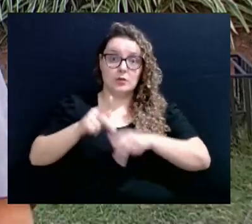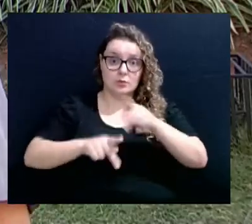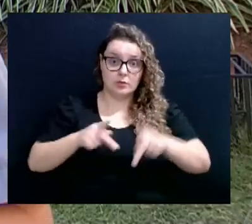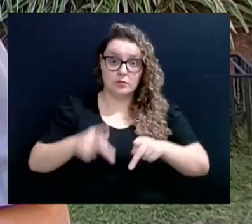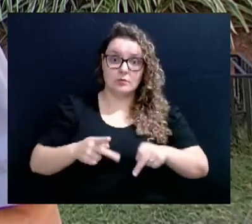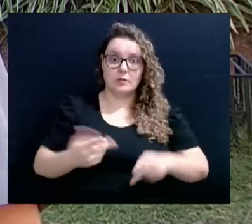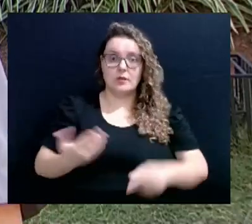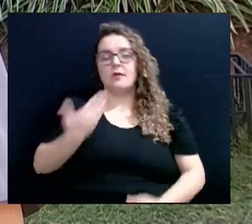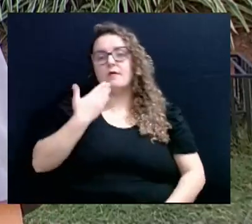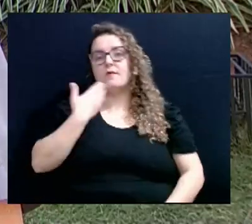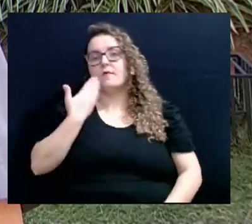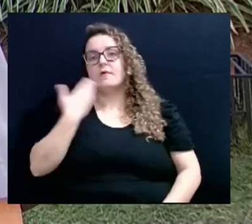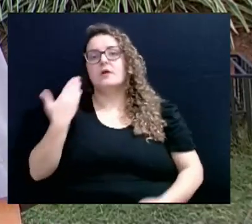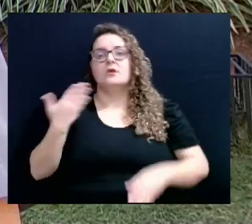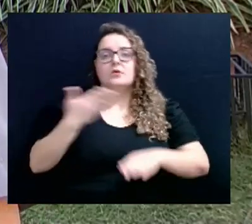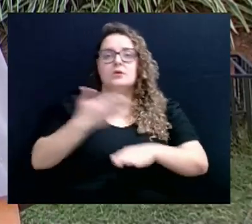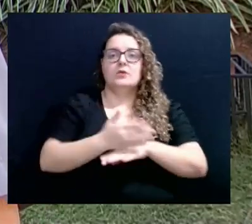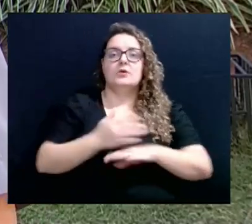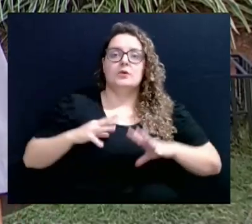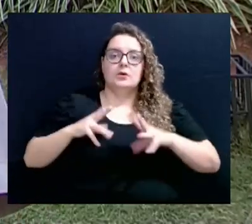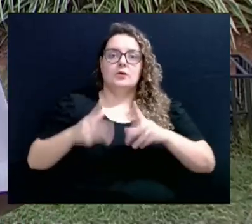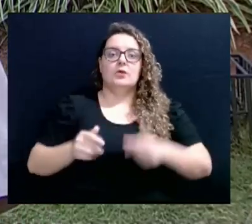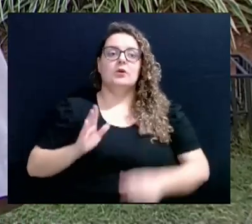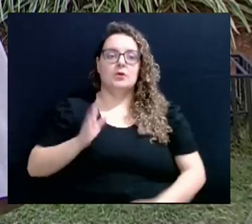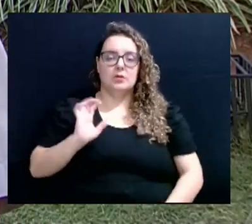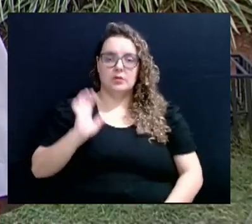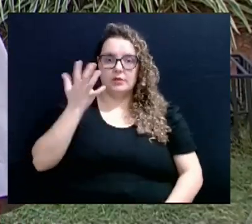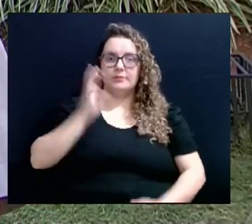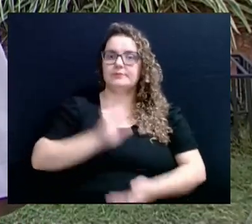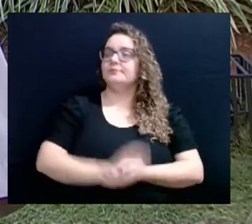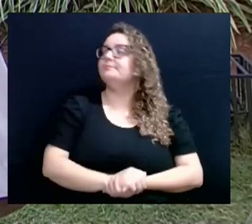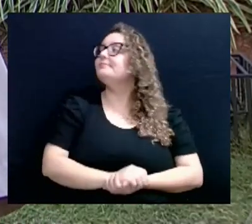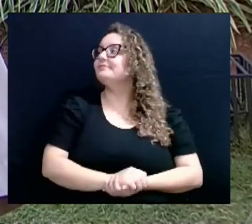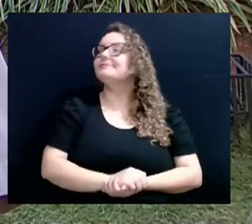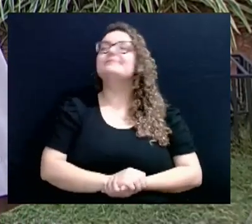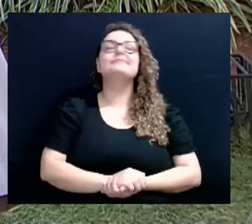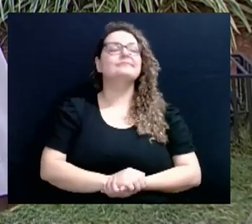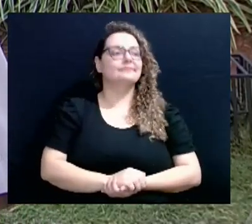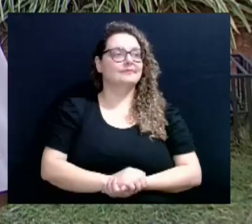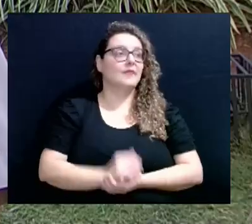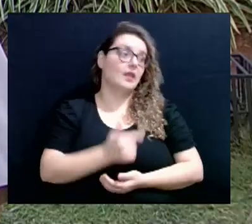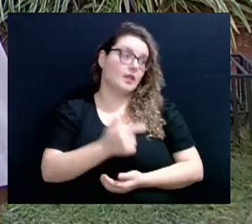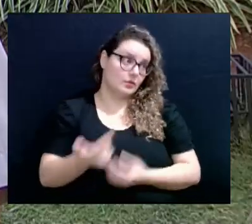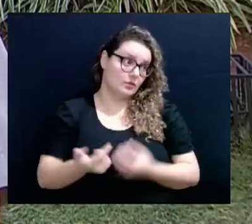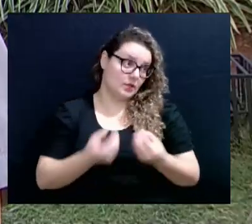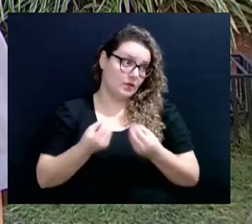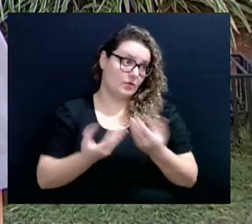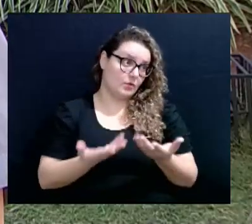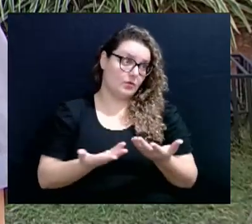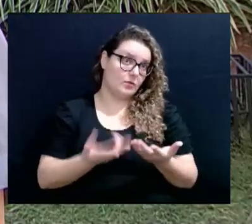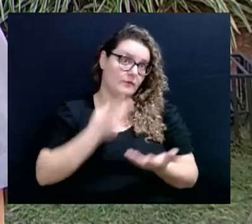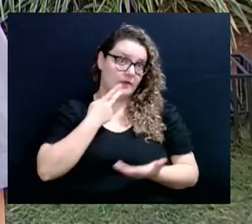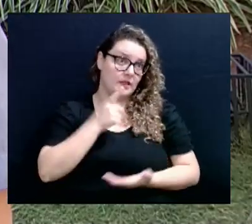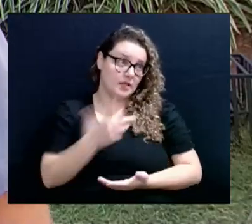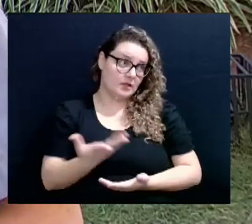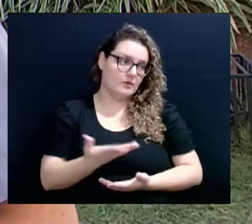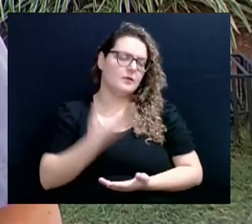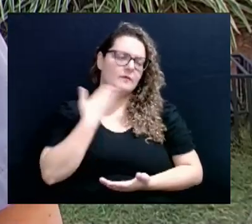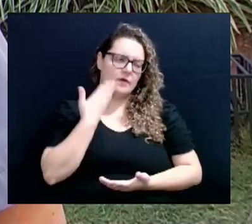acesso de tudo aquilo que já acontece. Bom, não tem como negar que isso facilita demais o acesso do público,